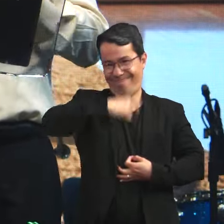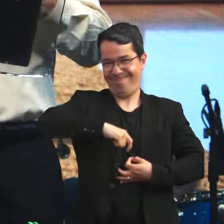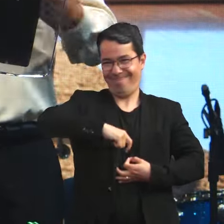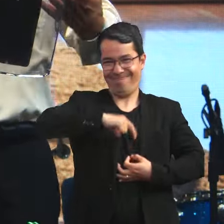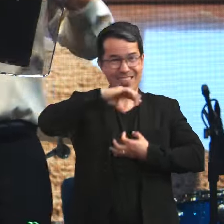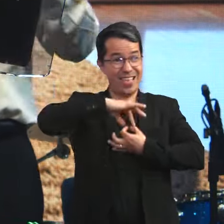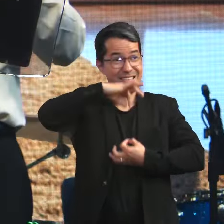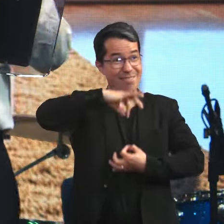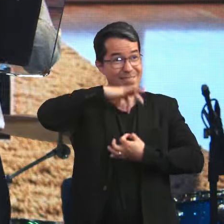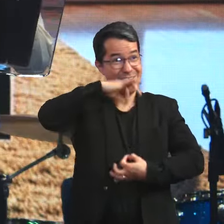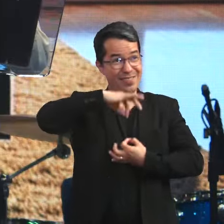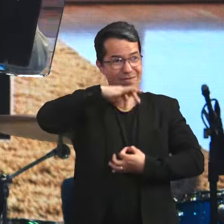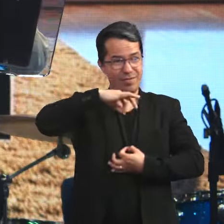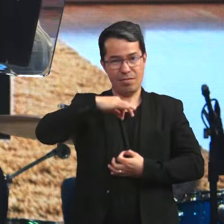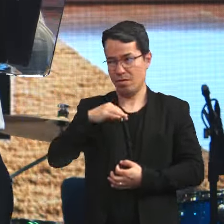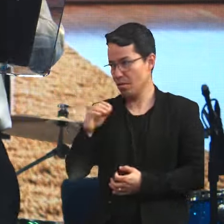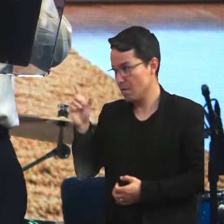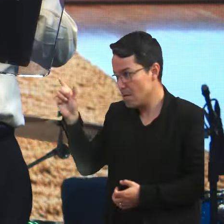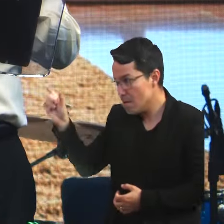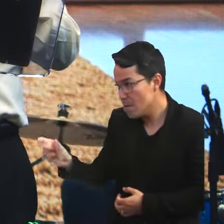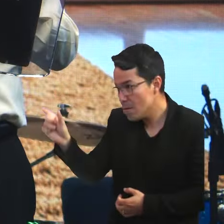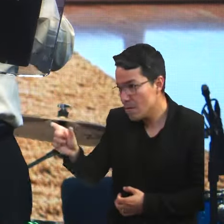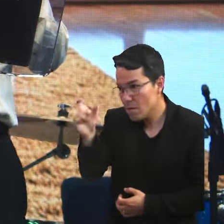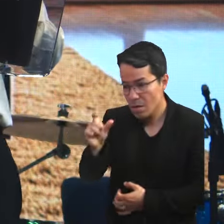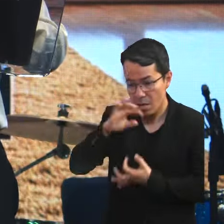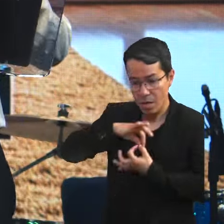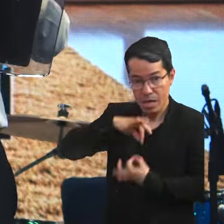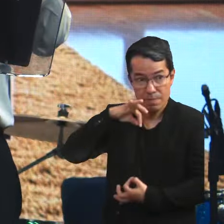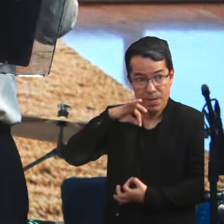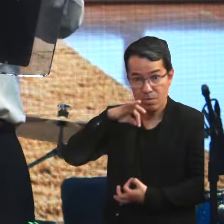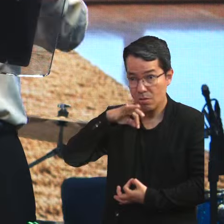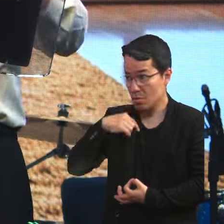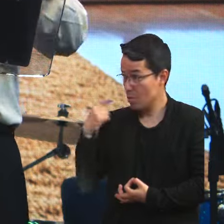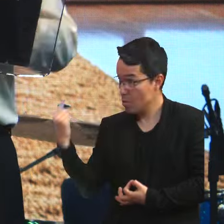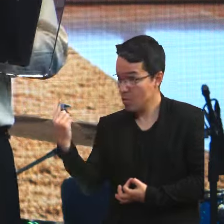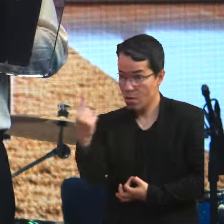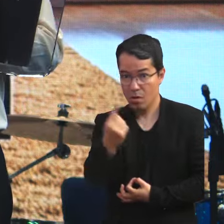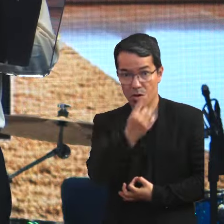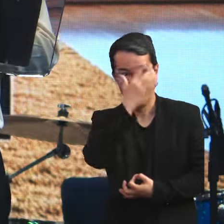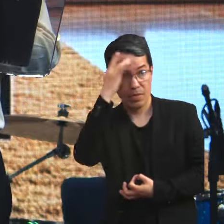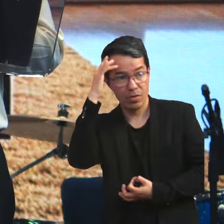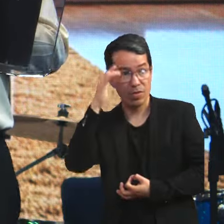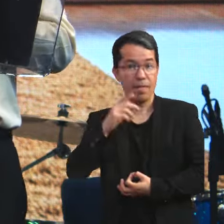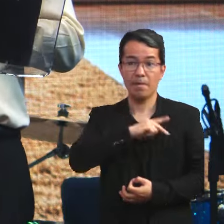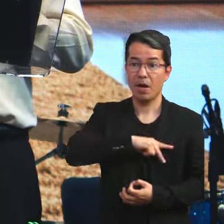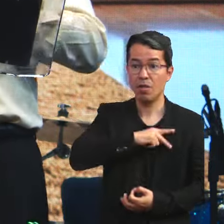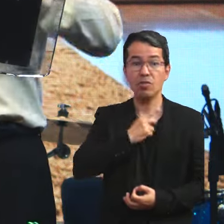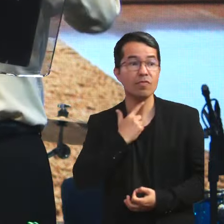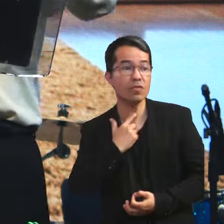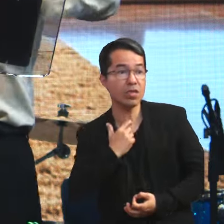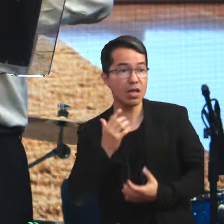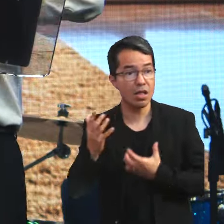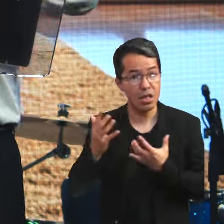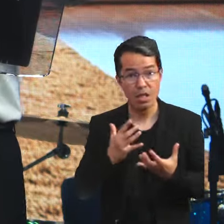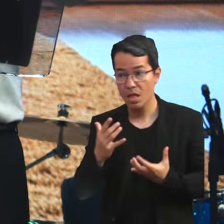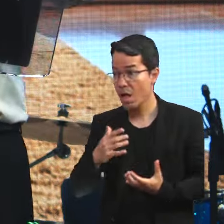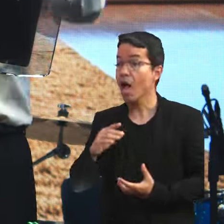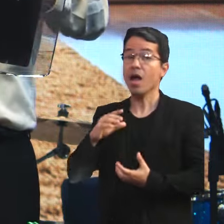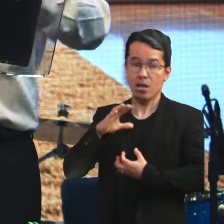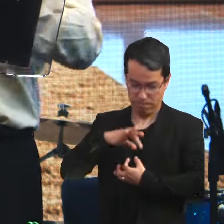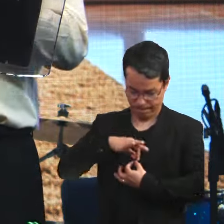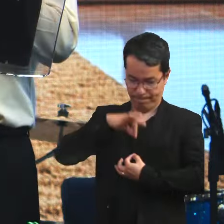espito de su vida interior da sua vida interior da sua vade prpria e que